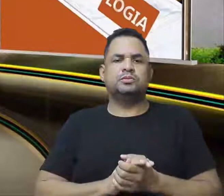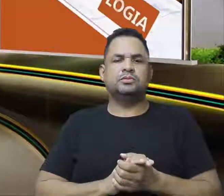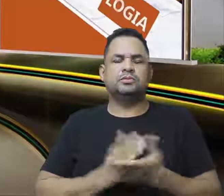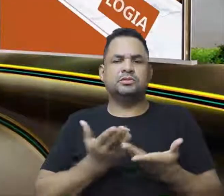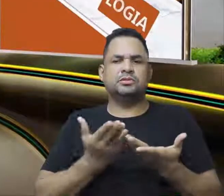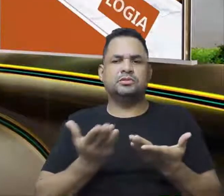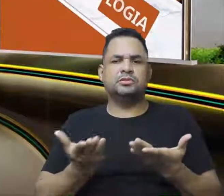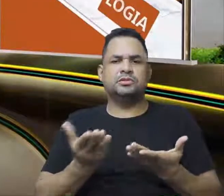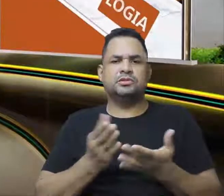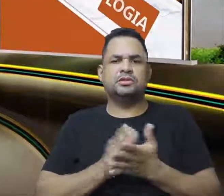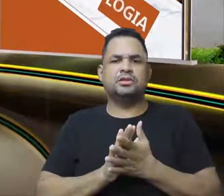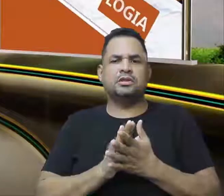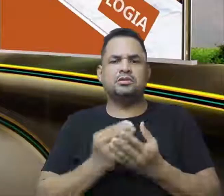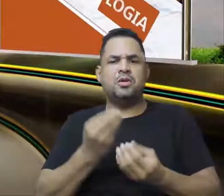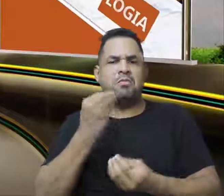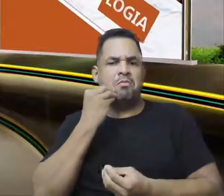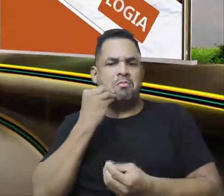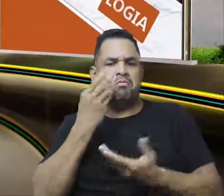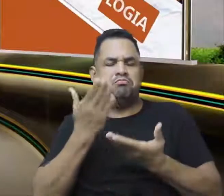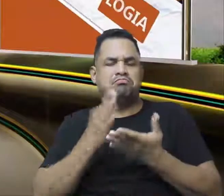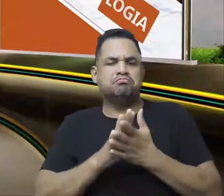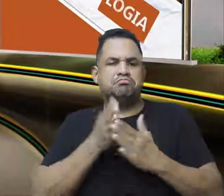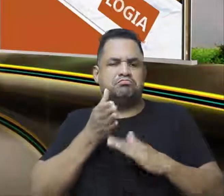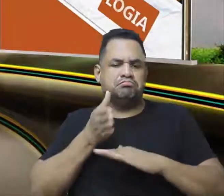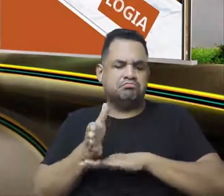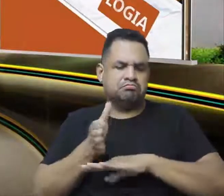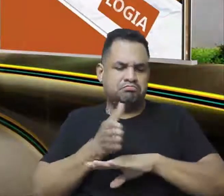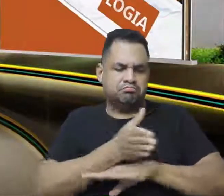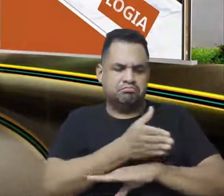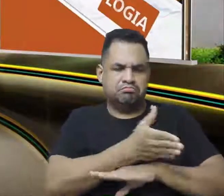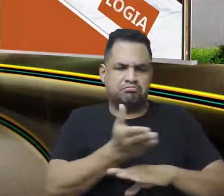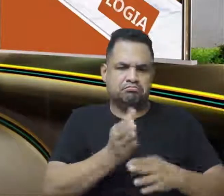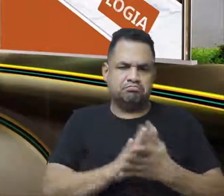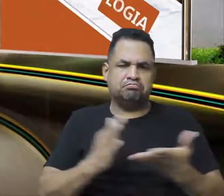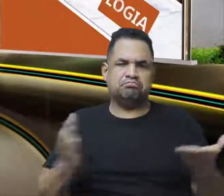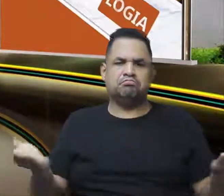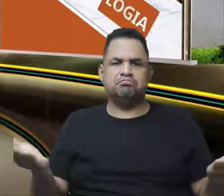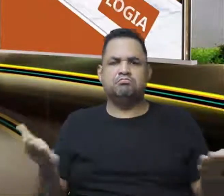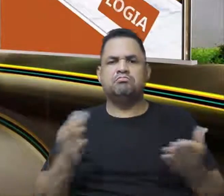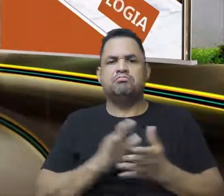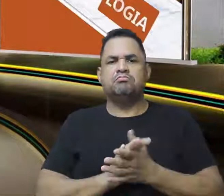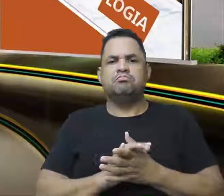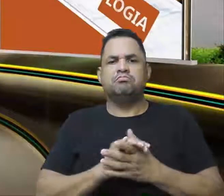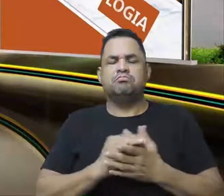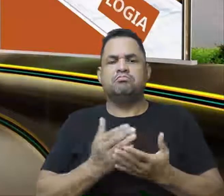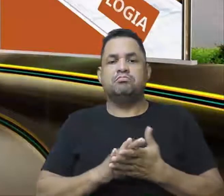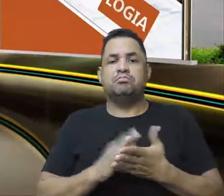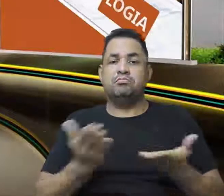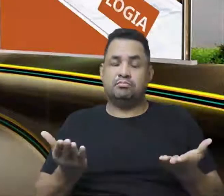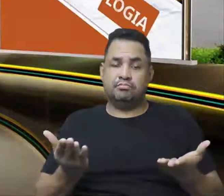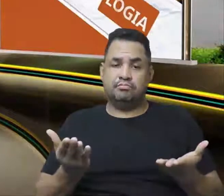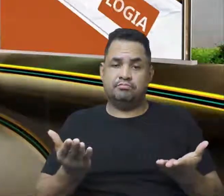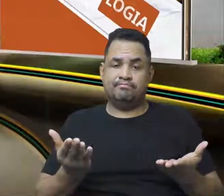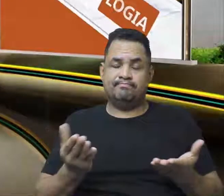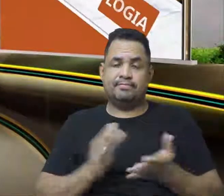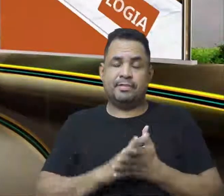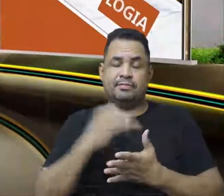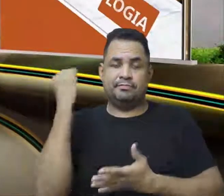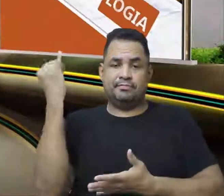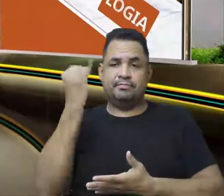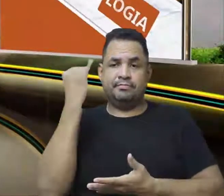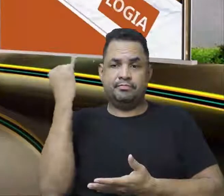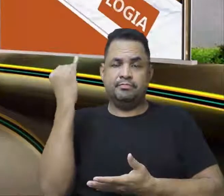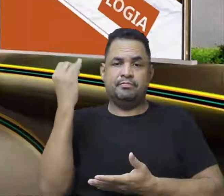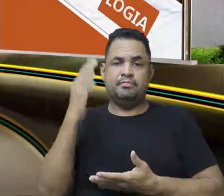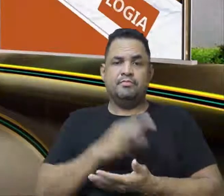muito ligados essas oportunidades são muito ligadas com a ascensão relacionada ao estudo né então por isso que eu digo que é muito